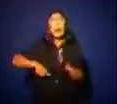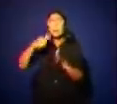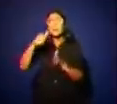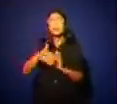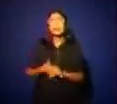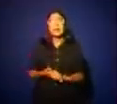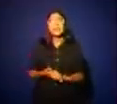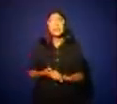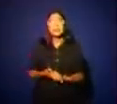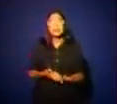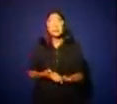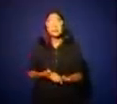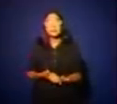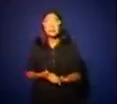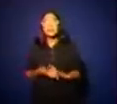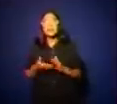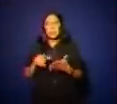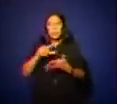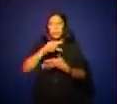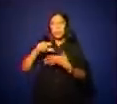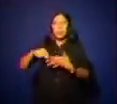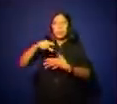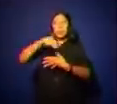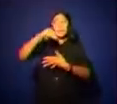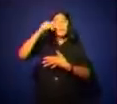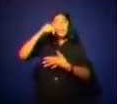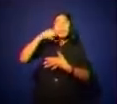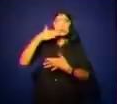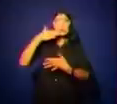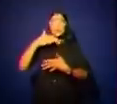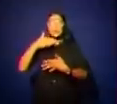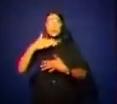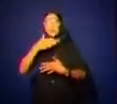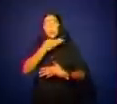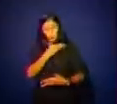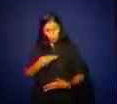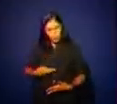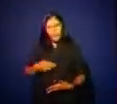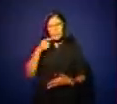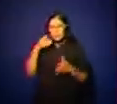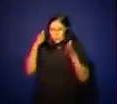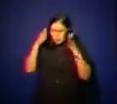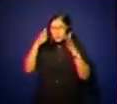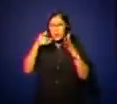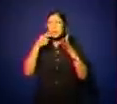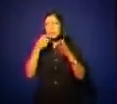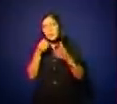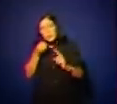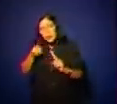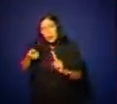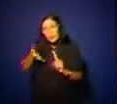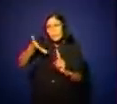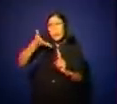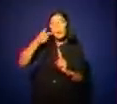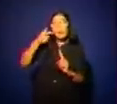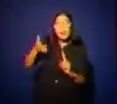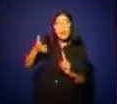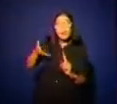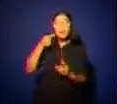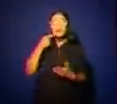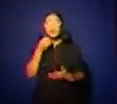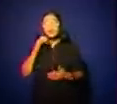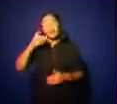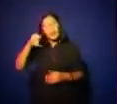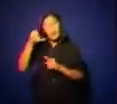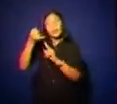mas assim eu acho que o governo tá na direção certa tem tido um debate bom a gente precisa ter Boa Vontade falar de juros e ter